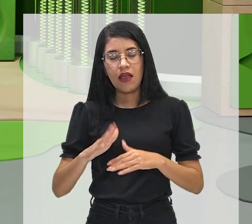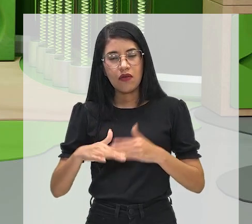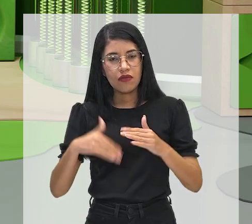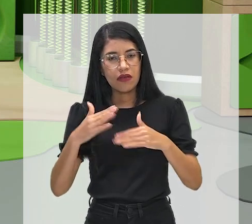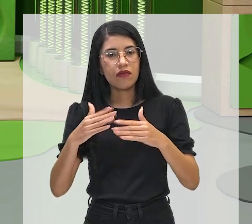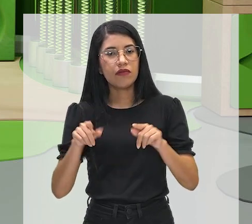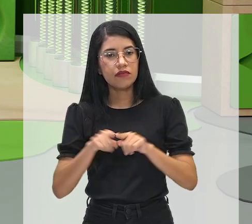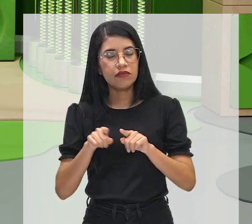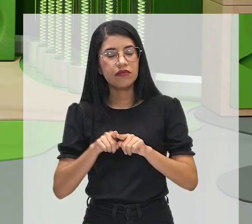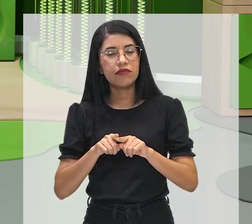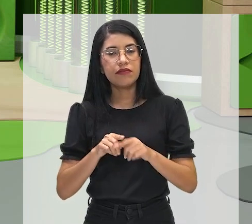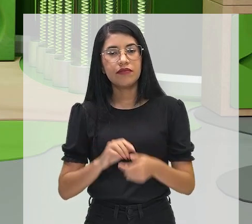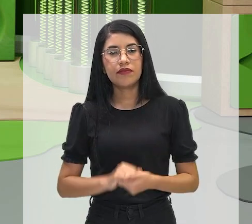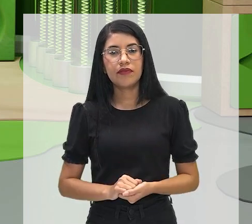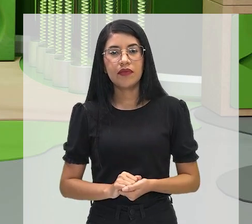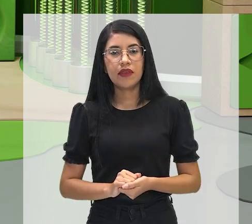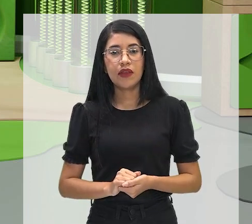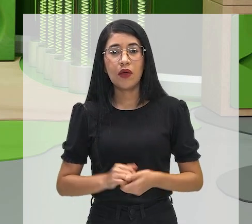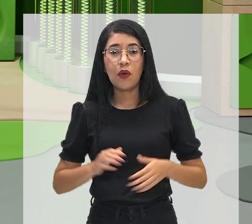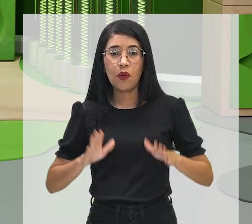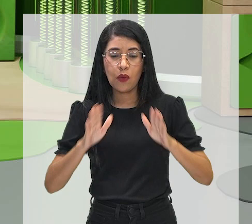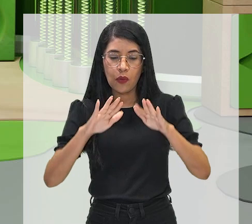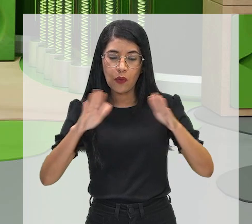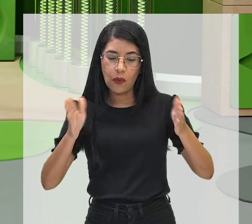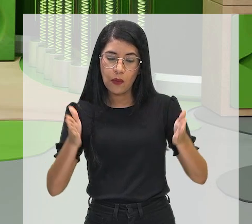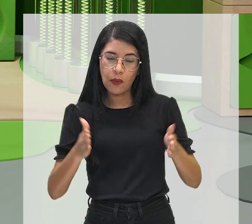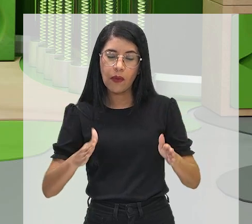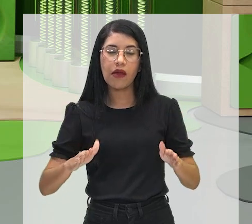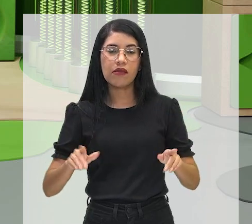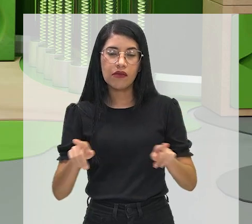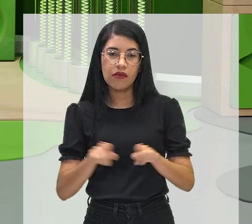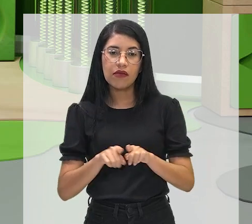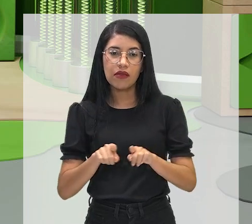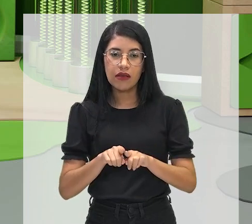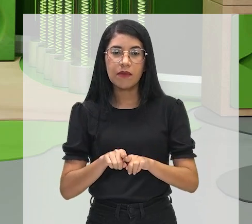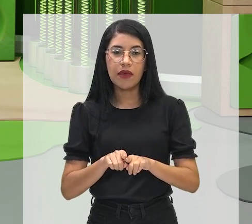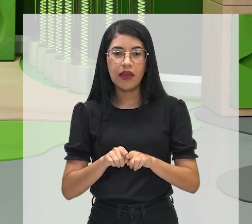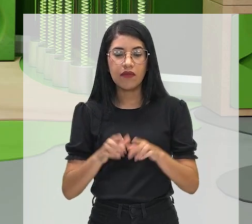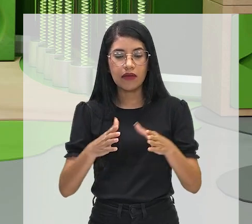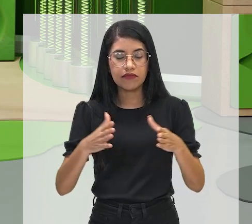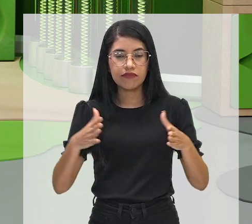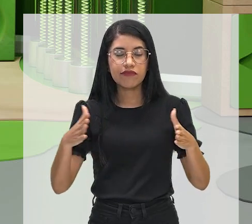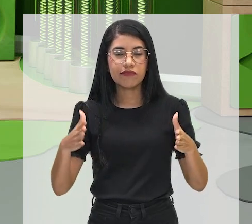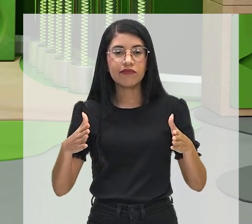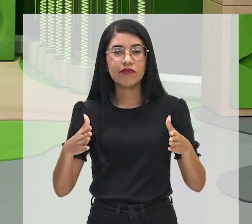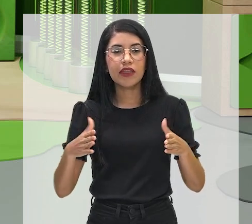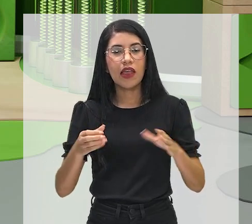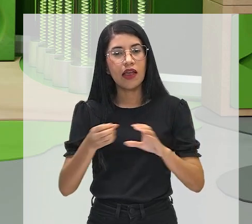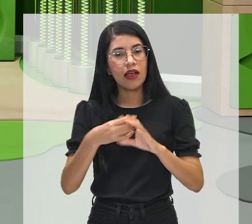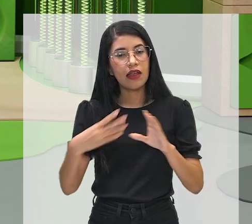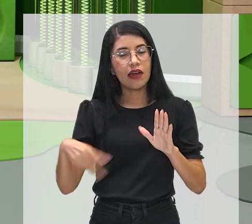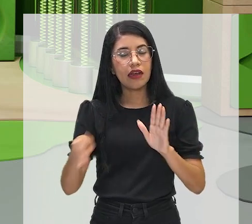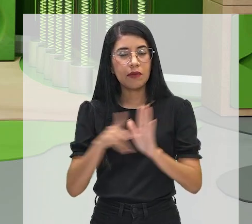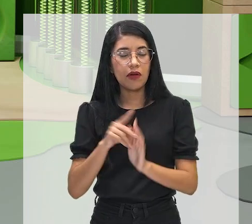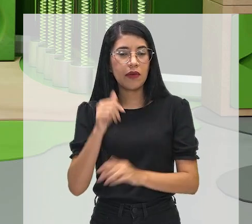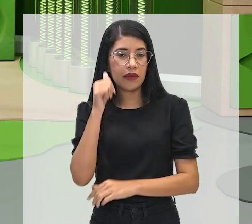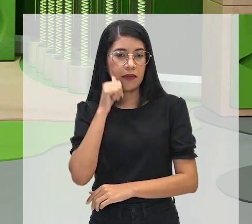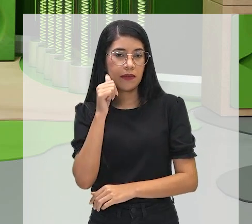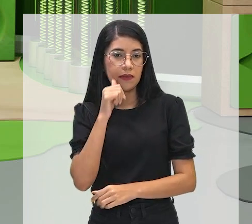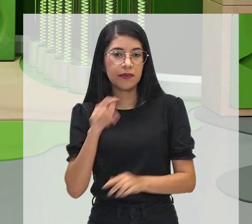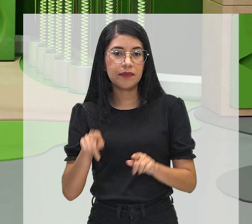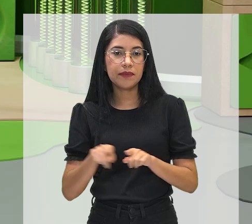do desenvolvimento das mamas. Aumento dos quadris, que adquire uma forma mais arredondada, bem característico do organismo